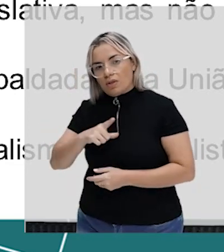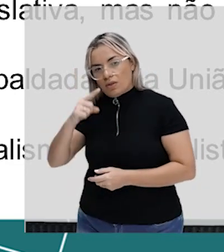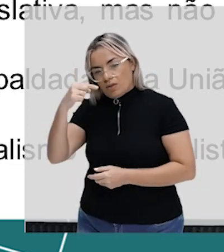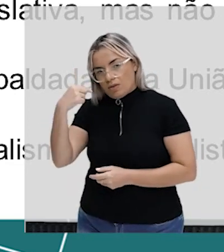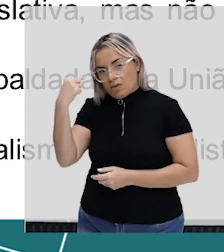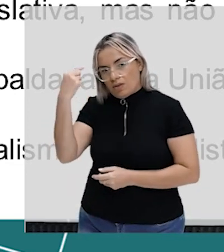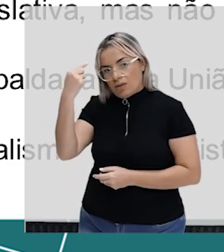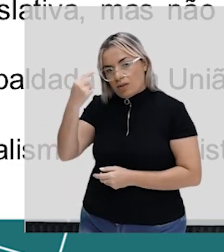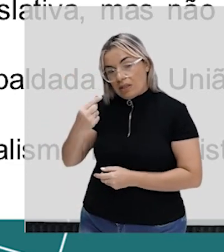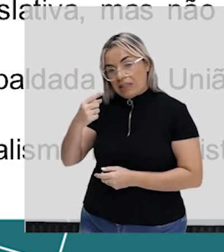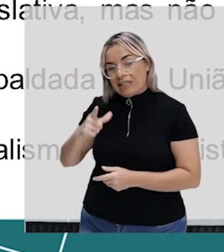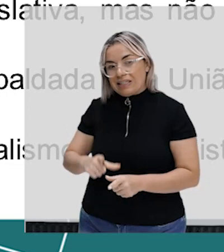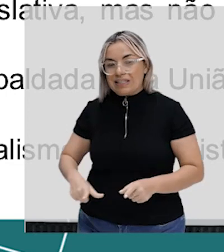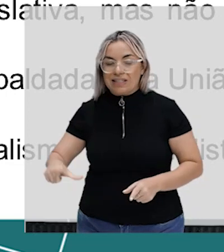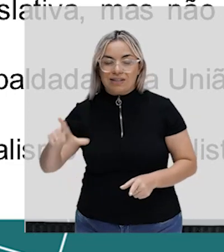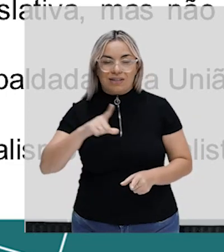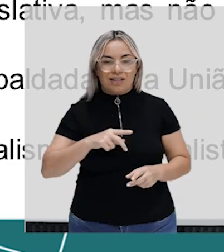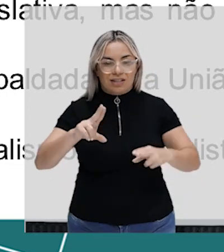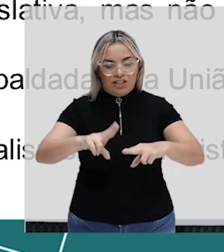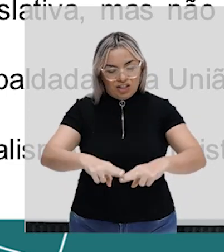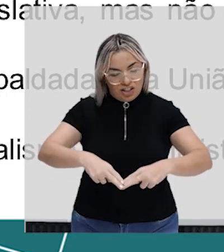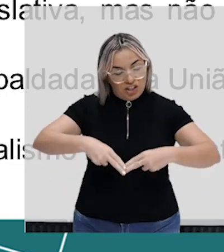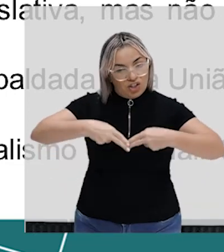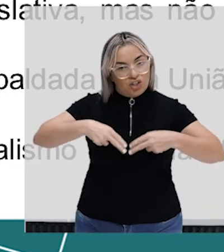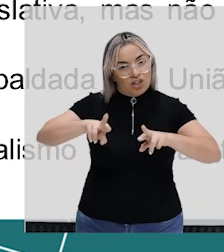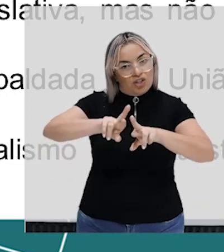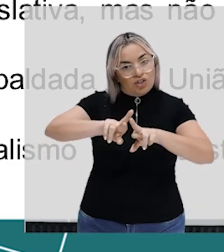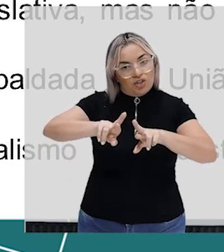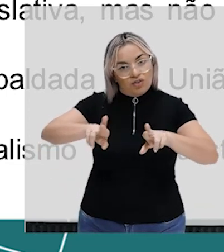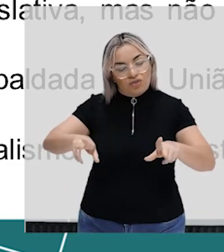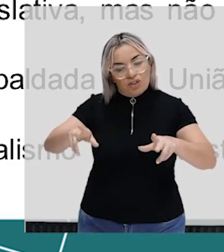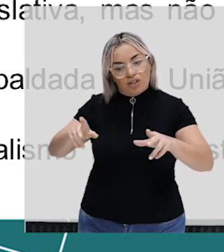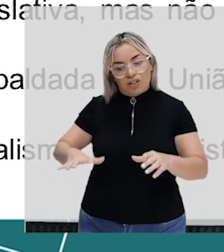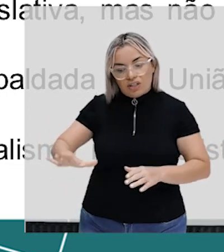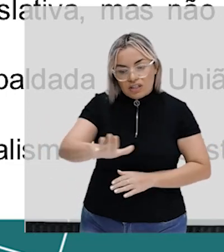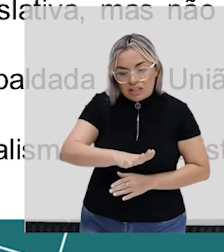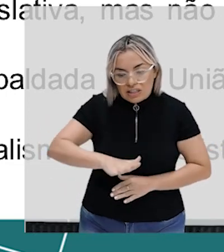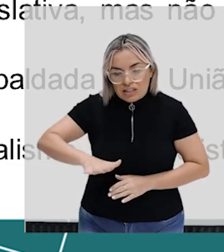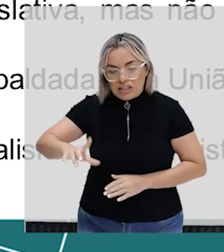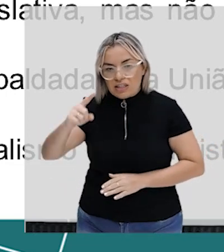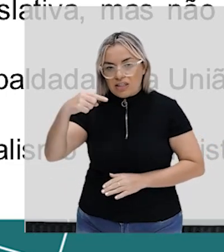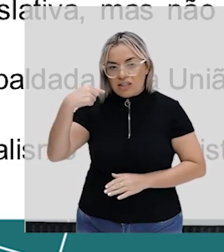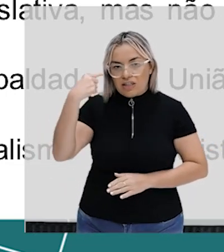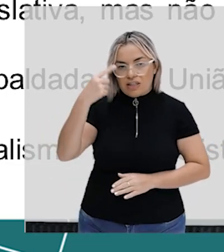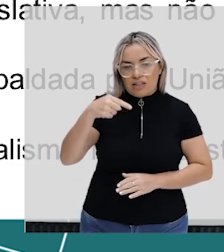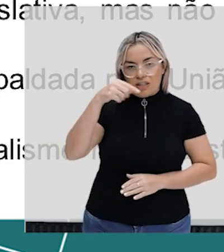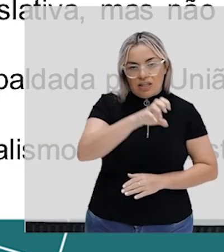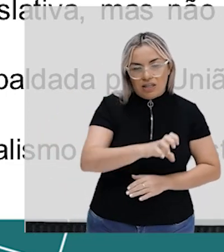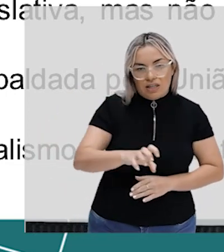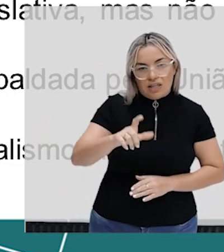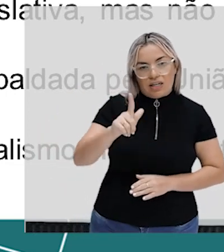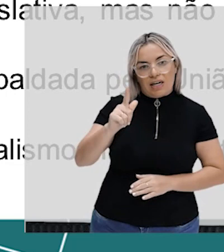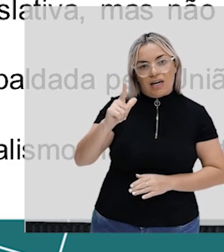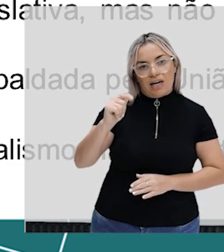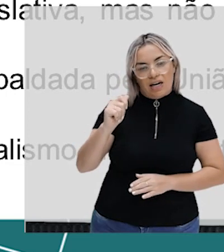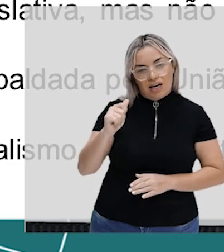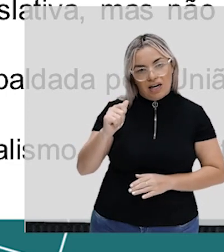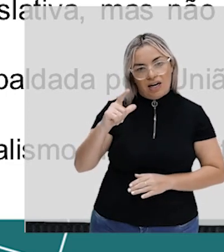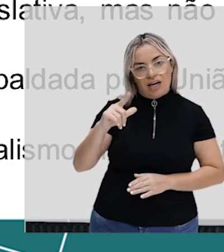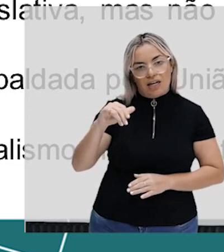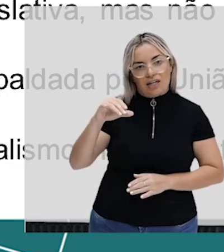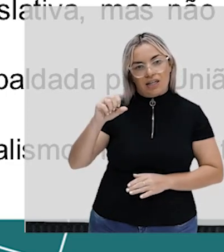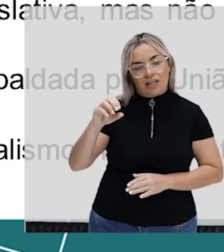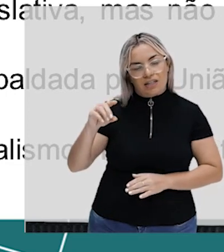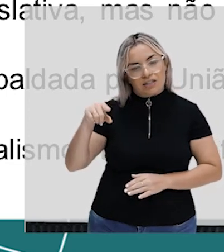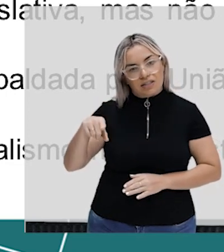né, etnias diferentes dentro da população espanhola. Existe, por exemplo, a região da Galícia, existe principalmente a região da